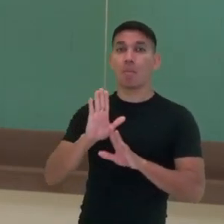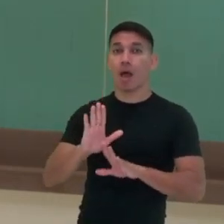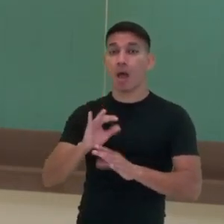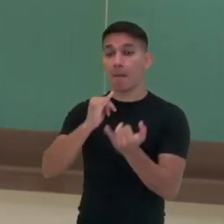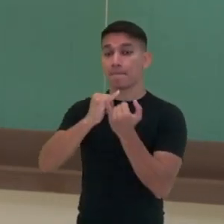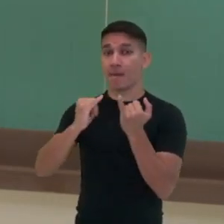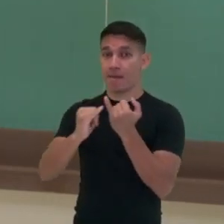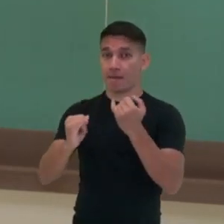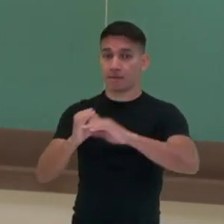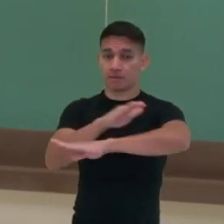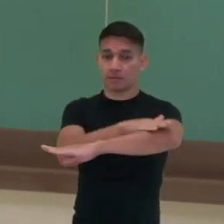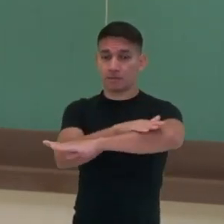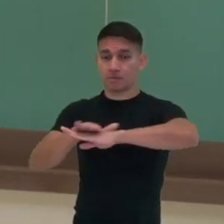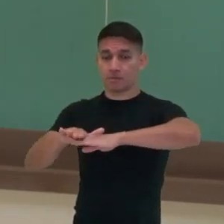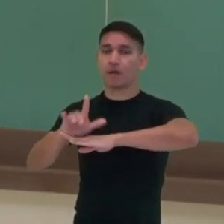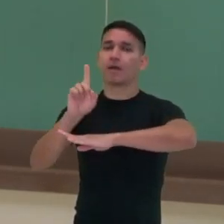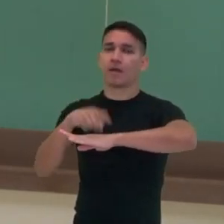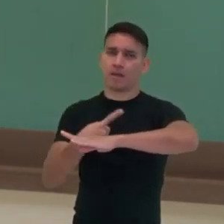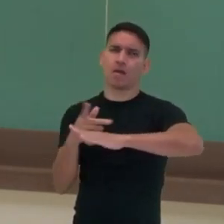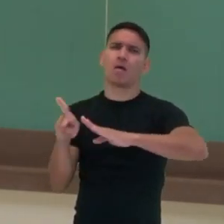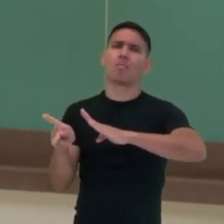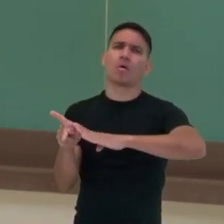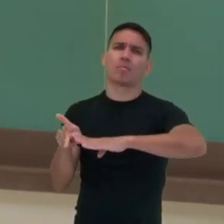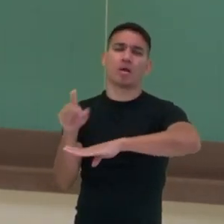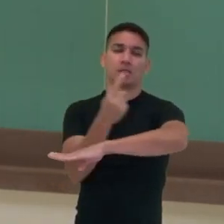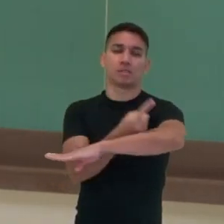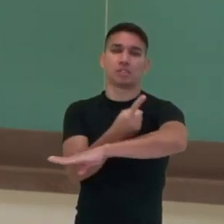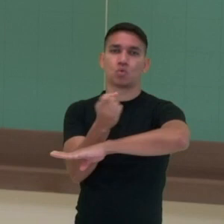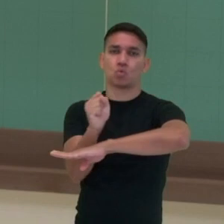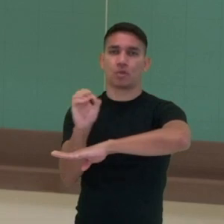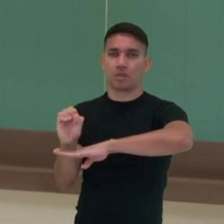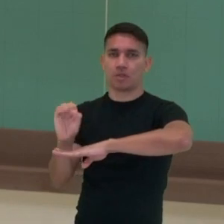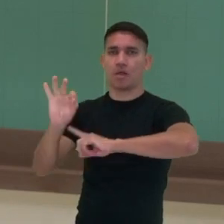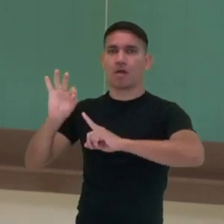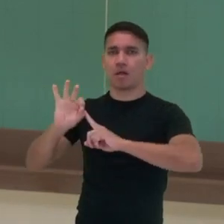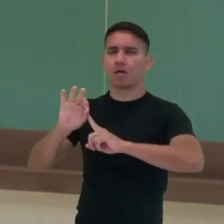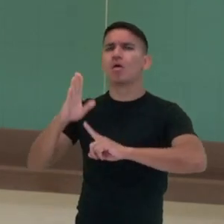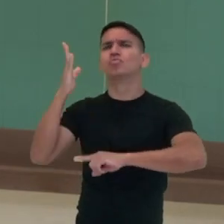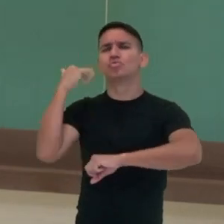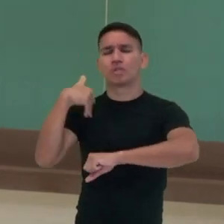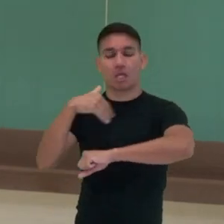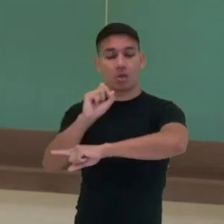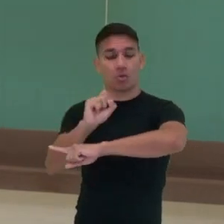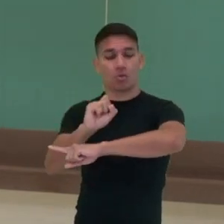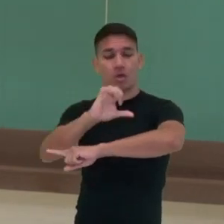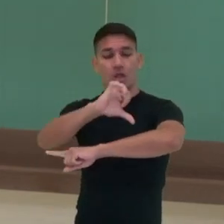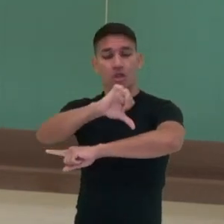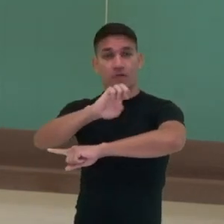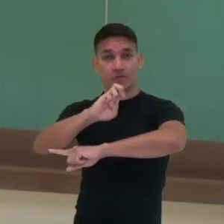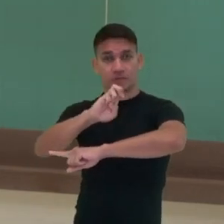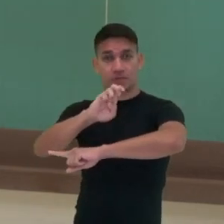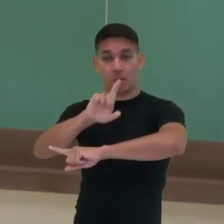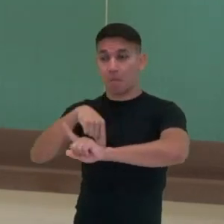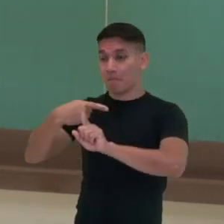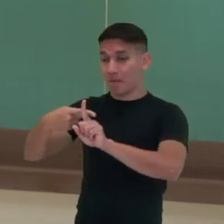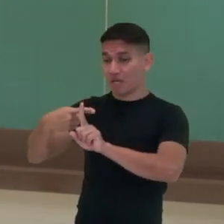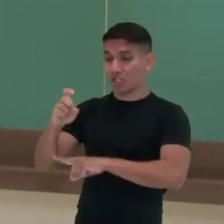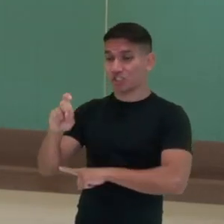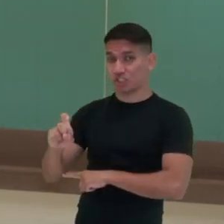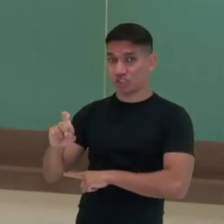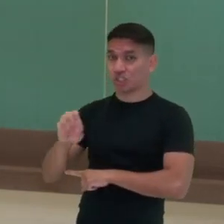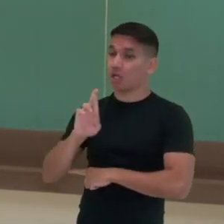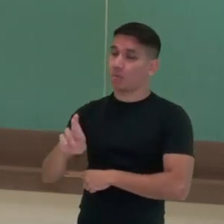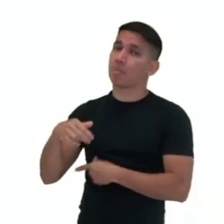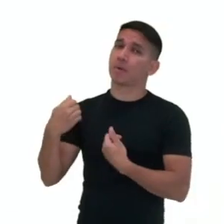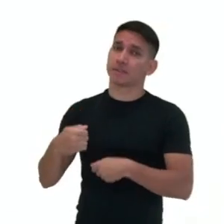é 180. Como eu já sei que aqui mede 95, ou seja, se eu somar 95 mais x, tem que dar